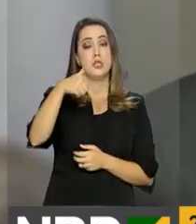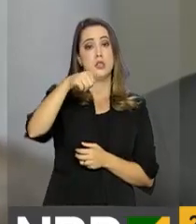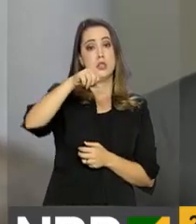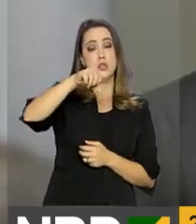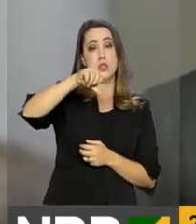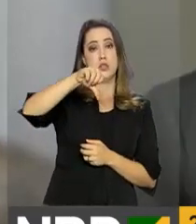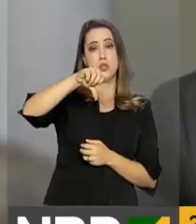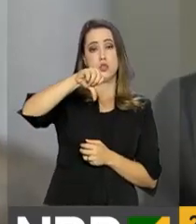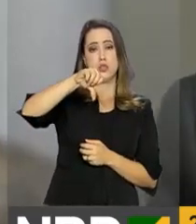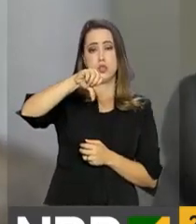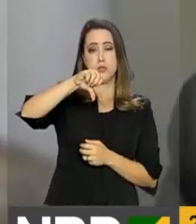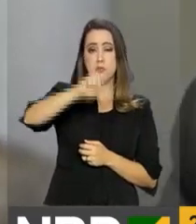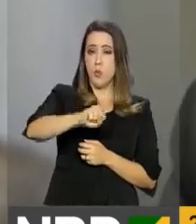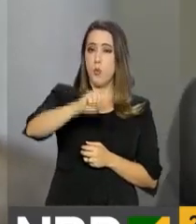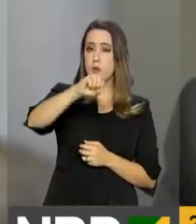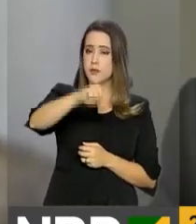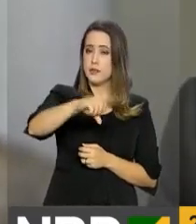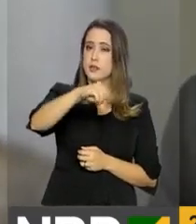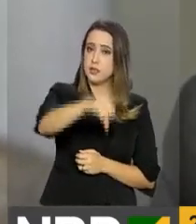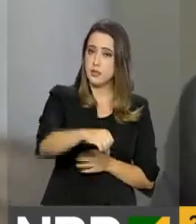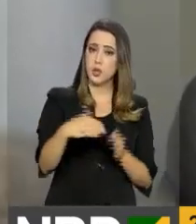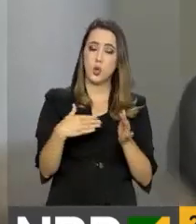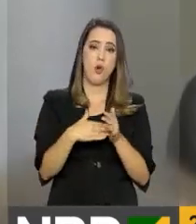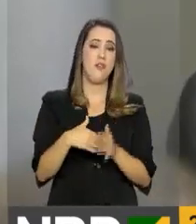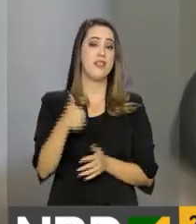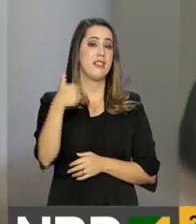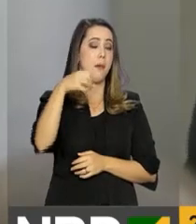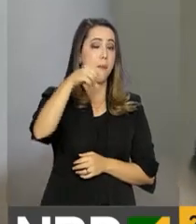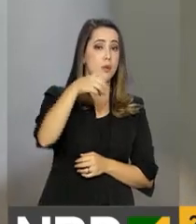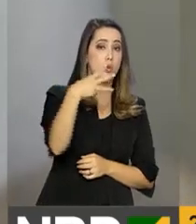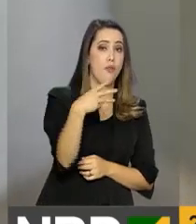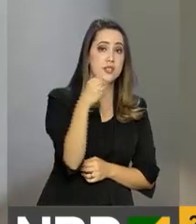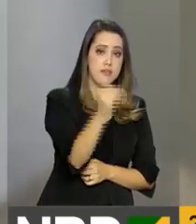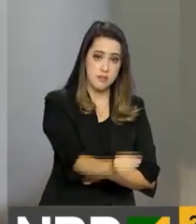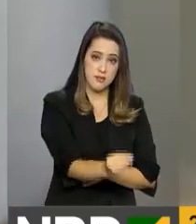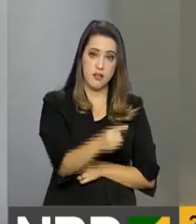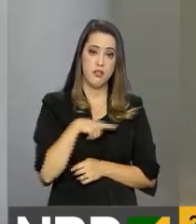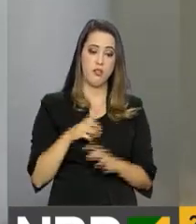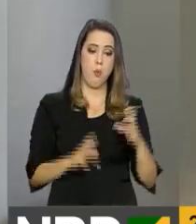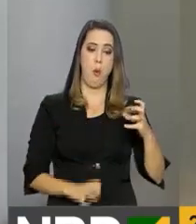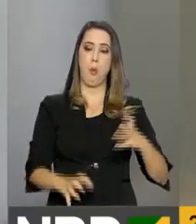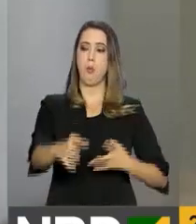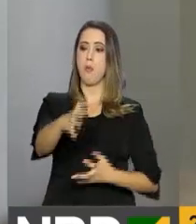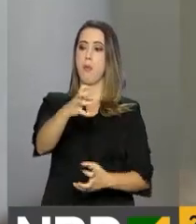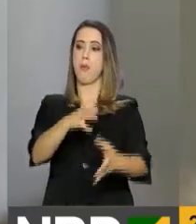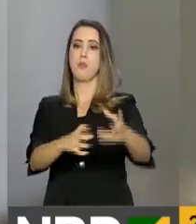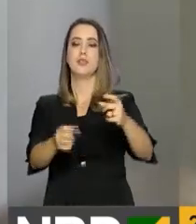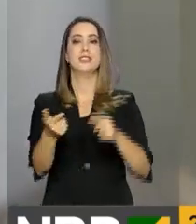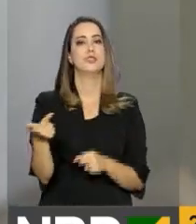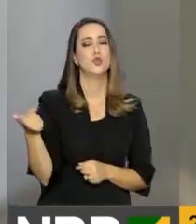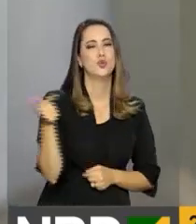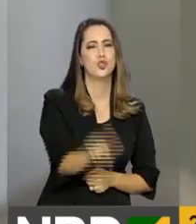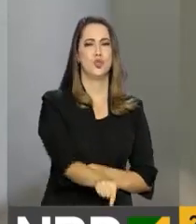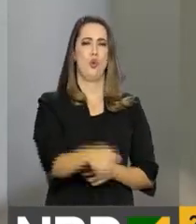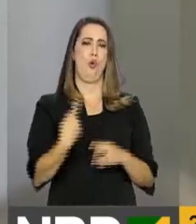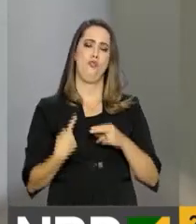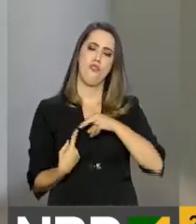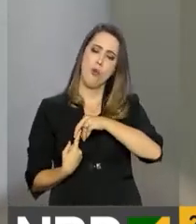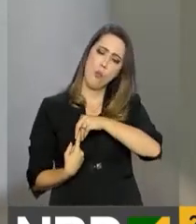a 30, o que fez com que nós chegássemos a 30 e, mais uma vez, a centralização, que se reiniciou